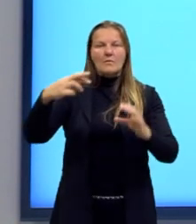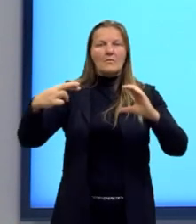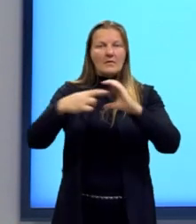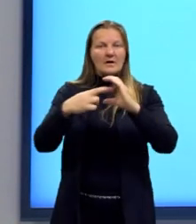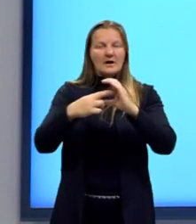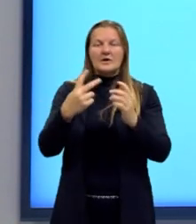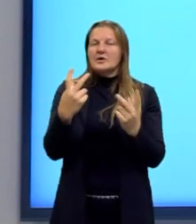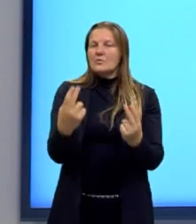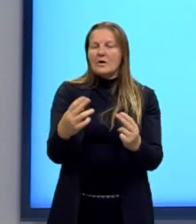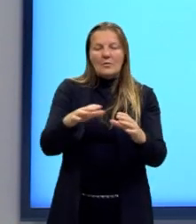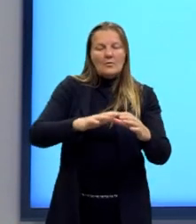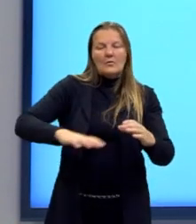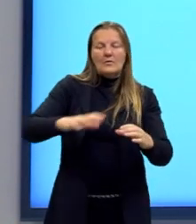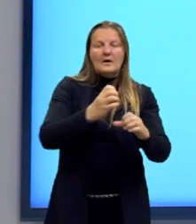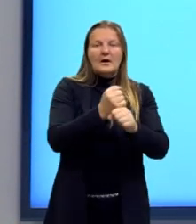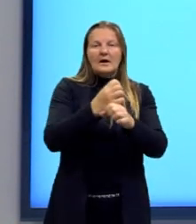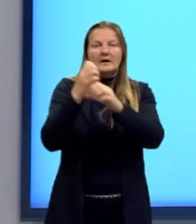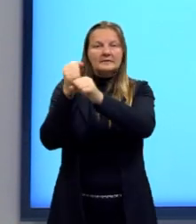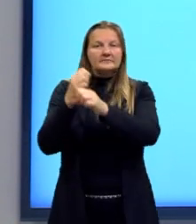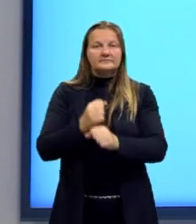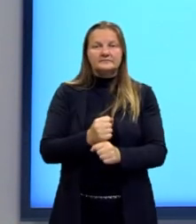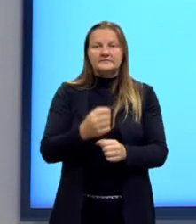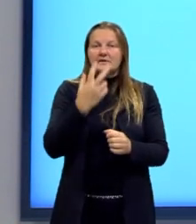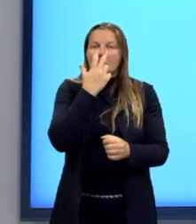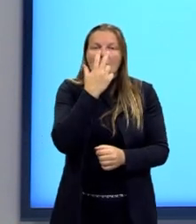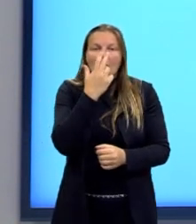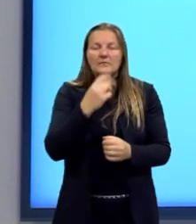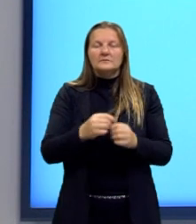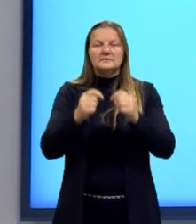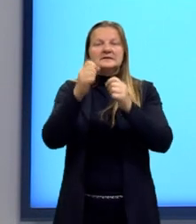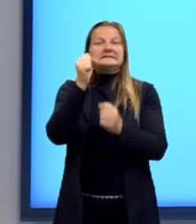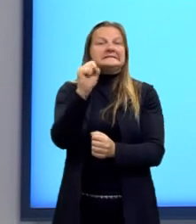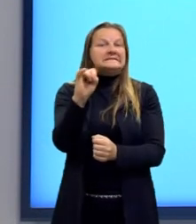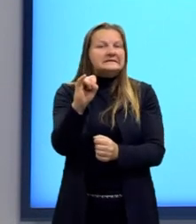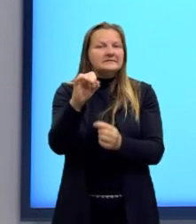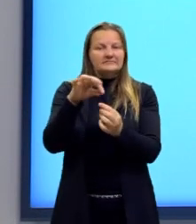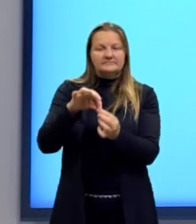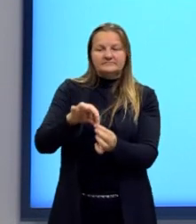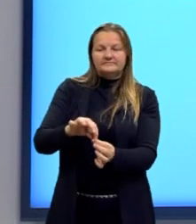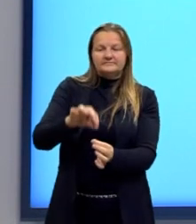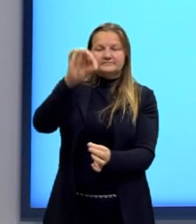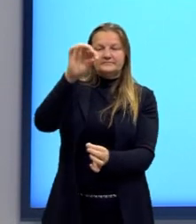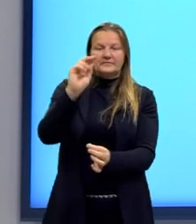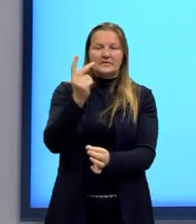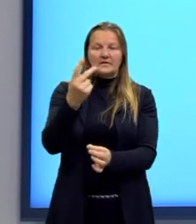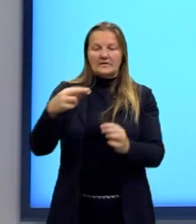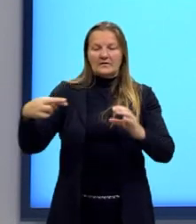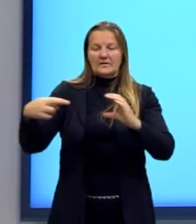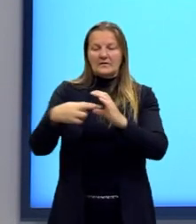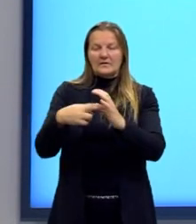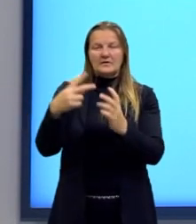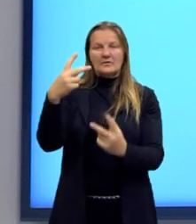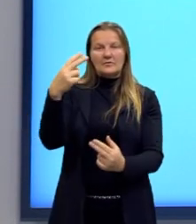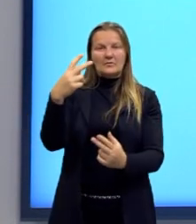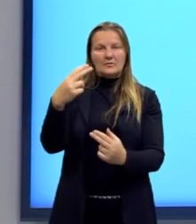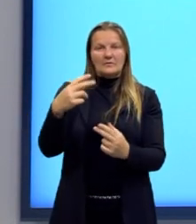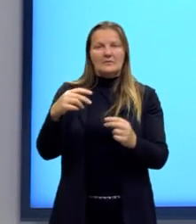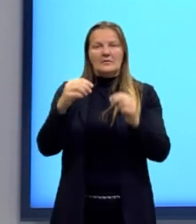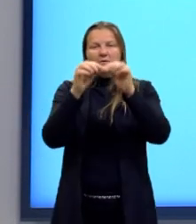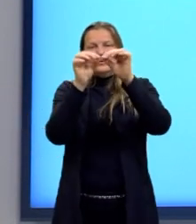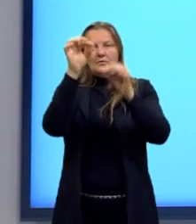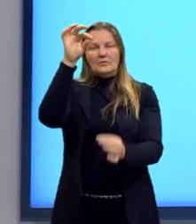possuem mesma área ou seja se houver um cone reto de altura h é raio r e um